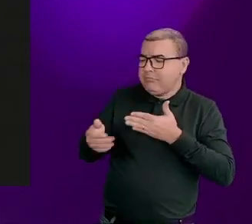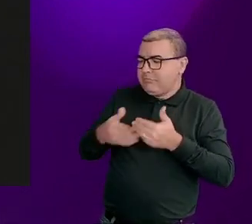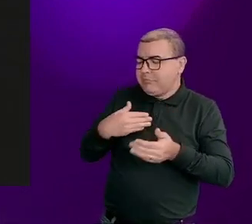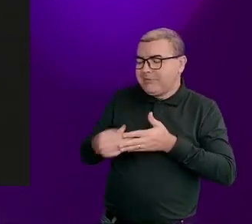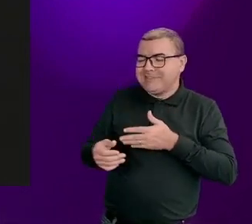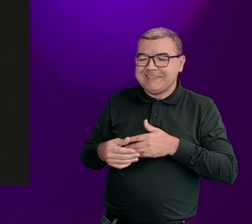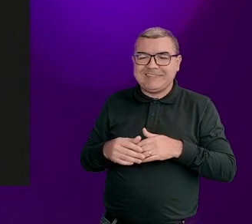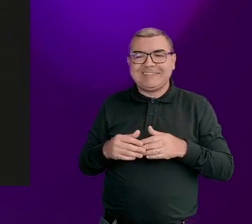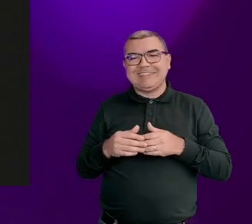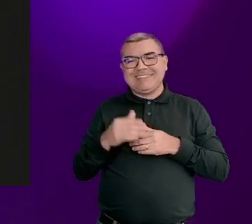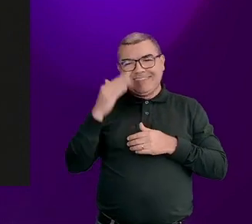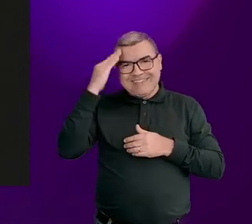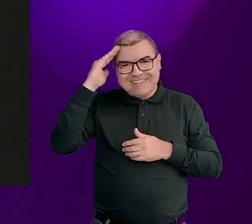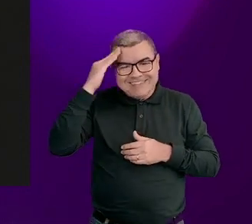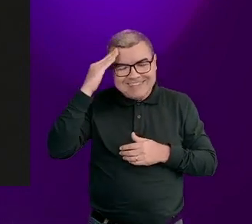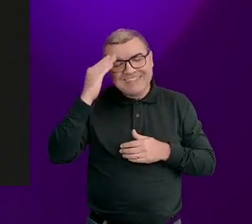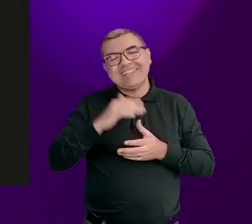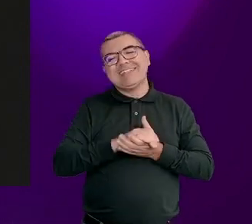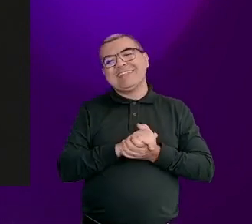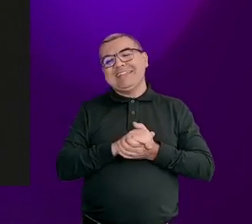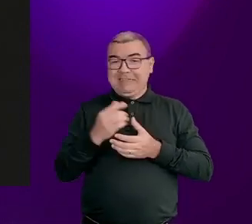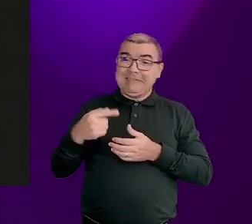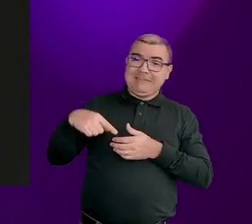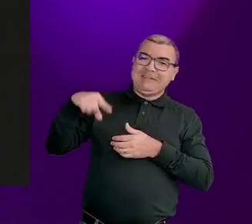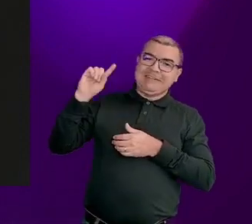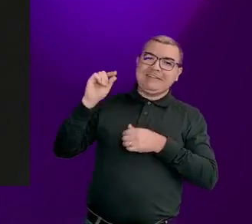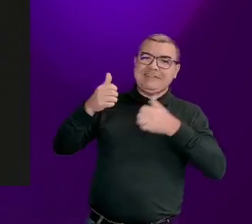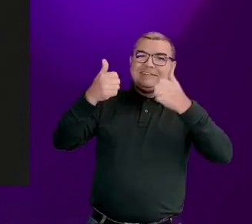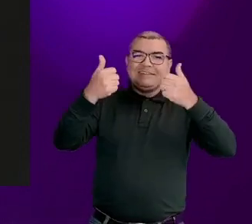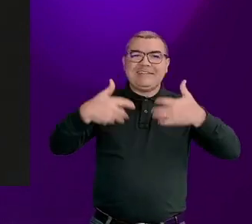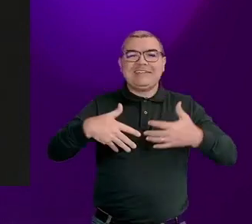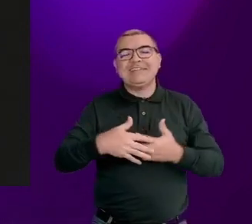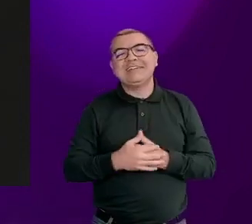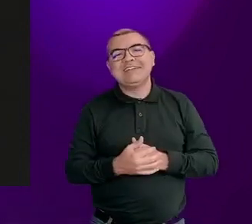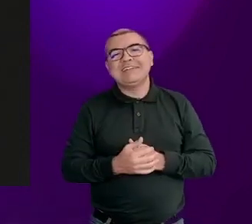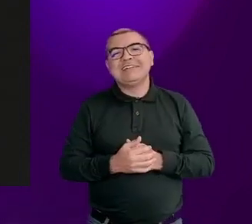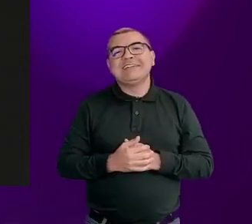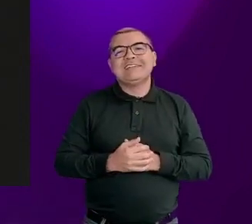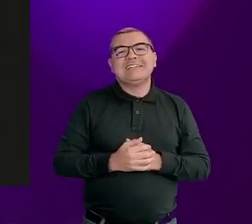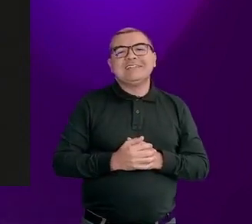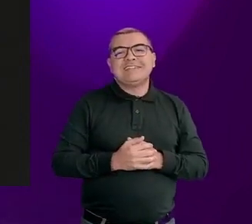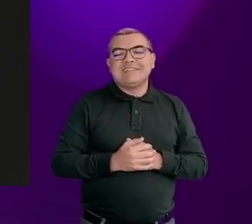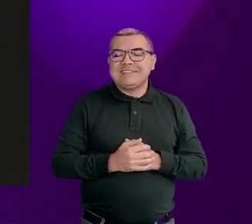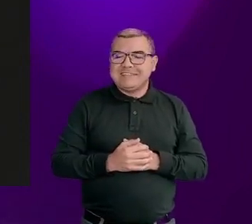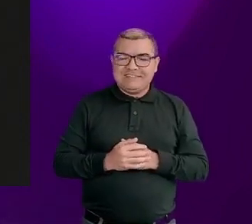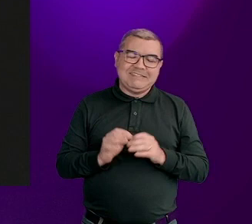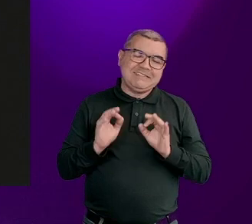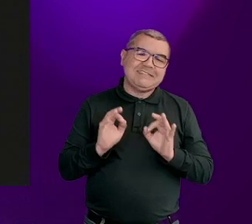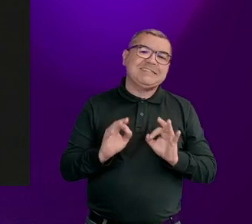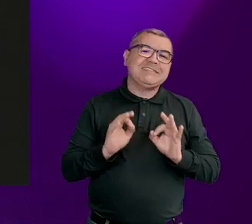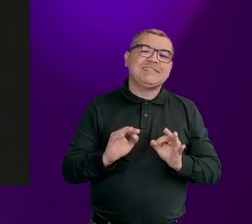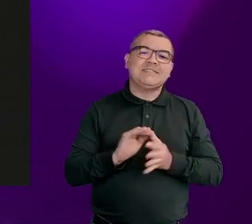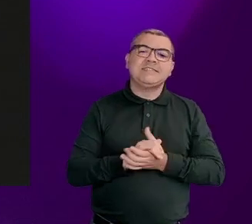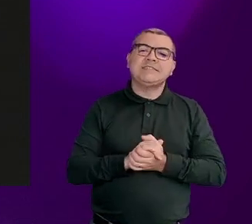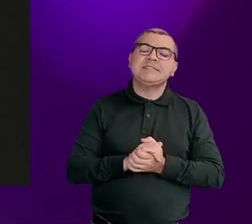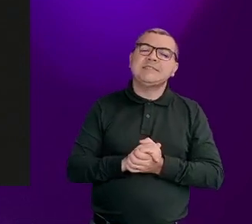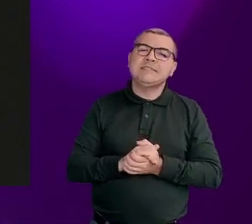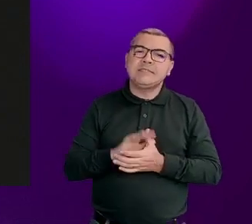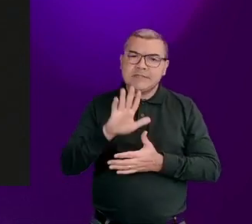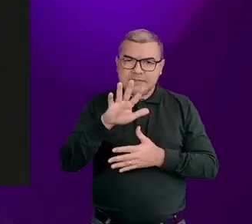nenhum. A gente melhora com os pacientes, tá? Não. Com certeza. Eles nos melhoram. Sem dúvida